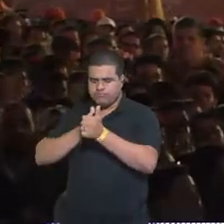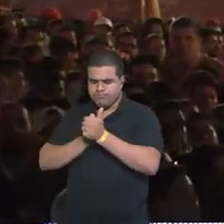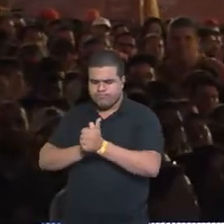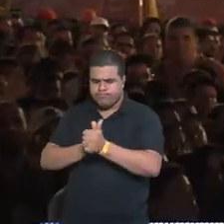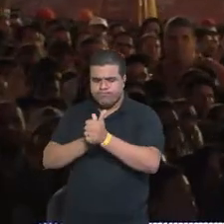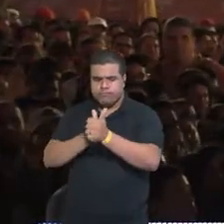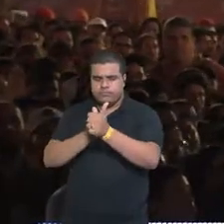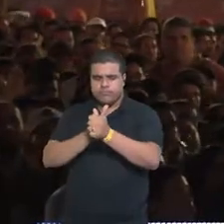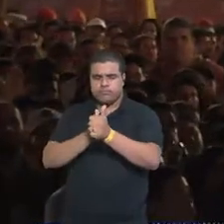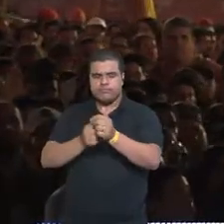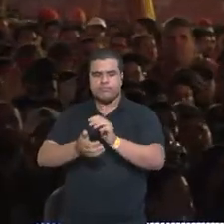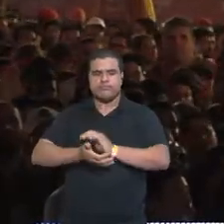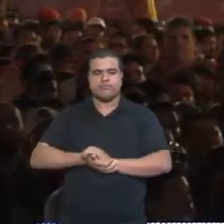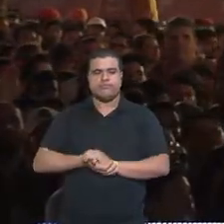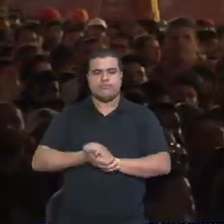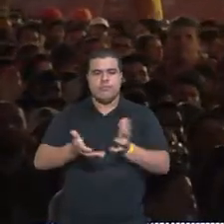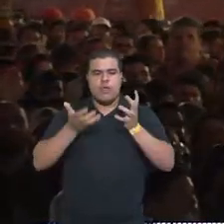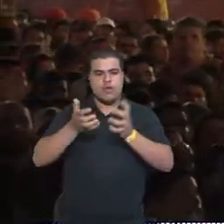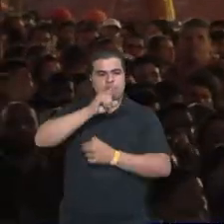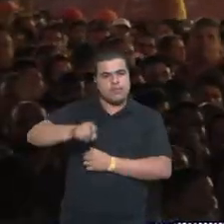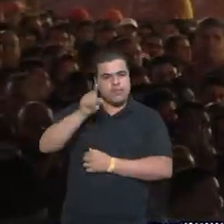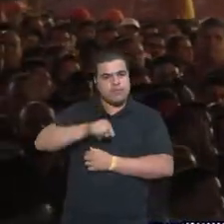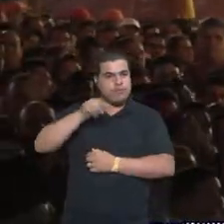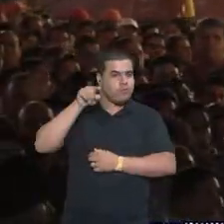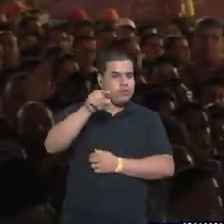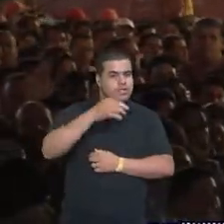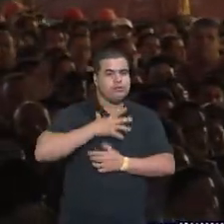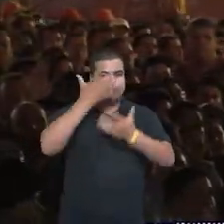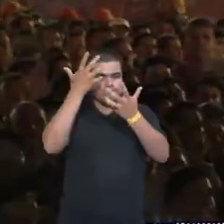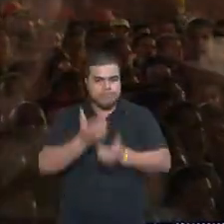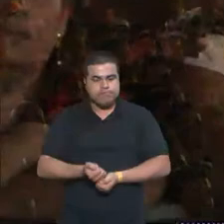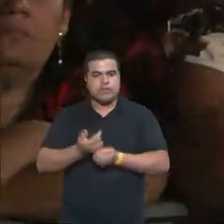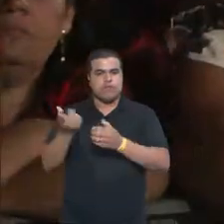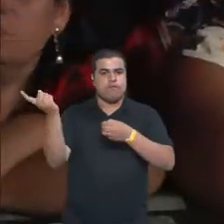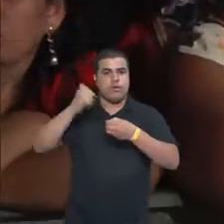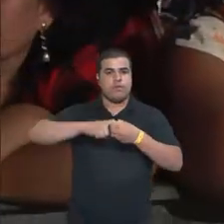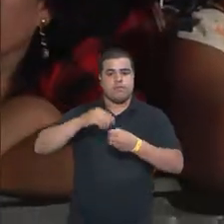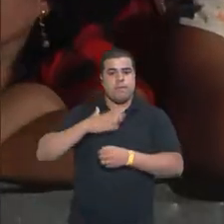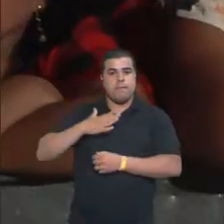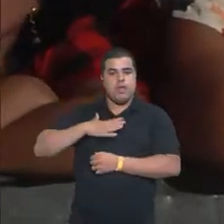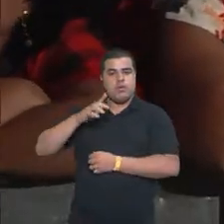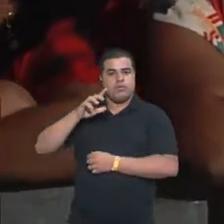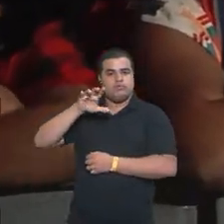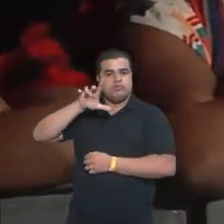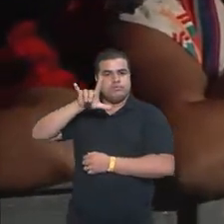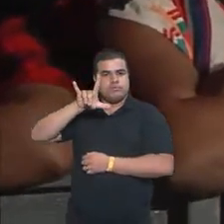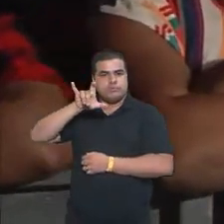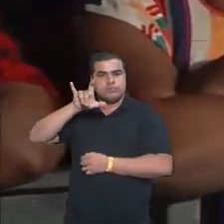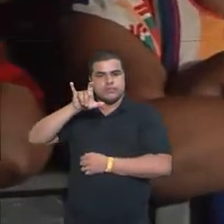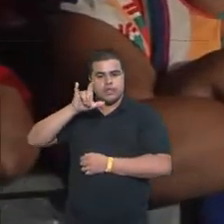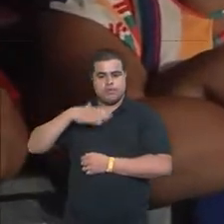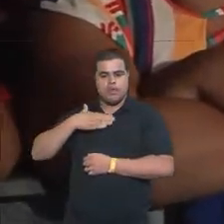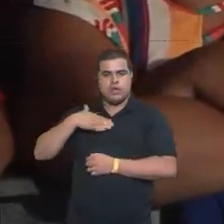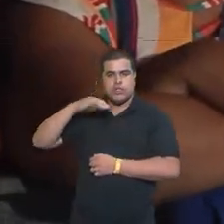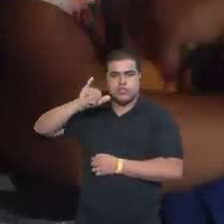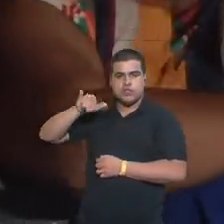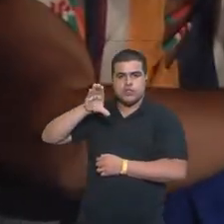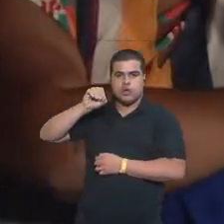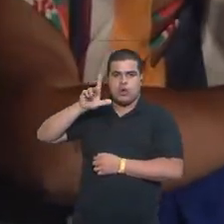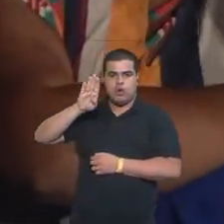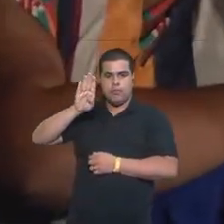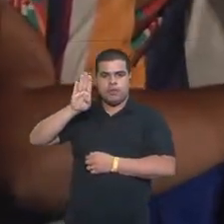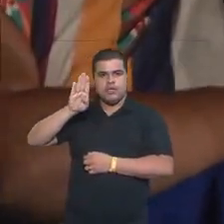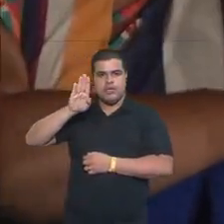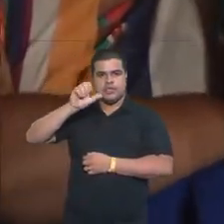fazer um desafio para você que aceitou a Jesus que está voltando o meu Instagram Joabe Saraiva 7